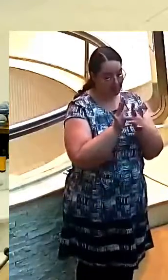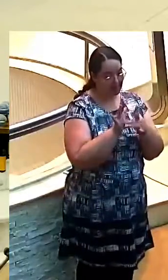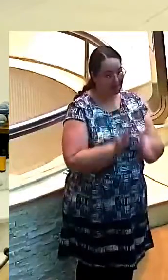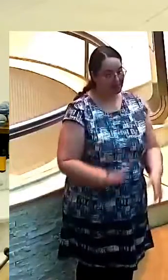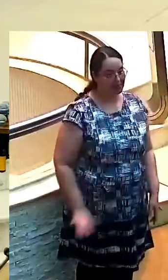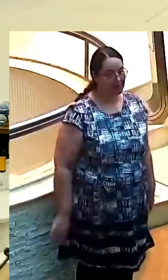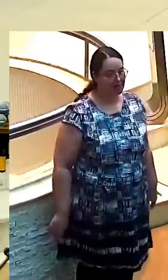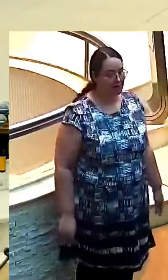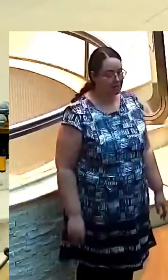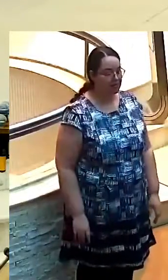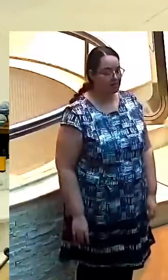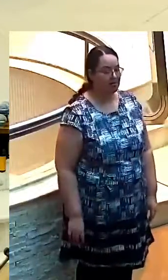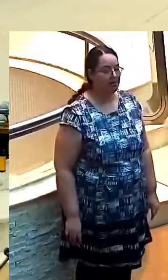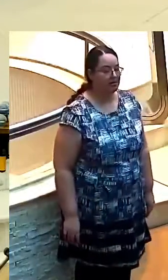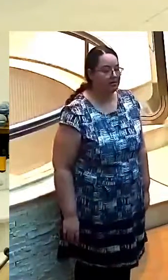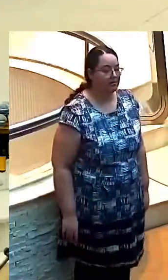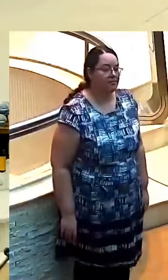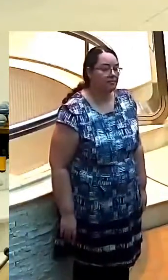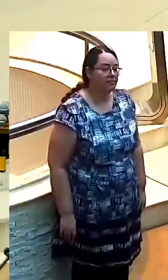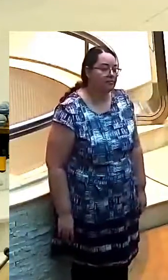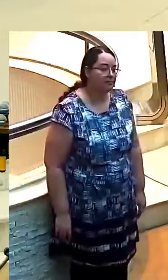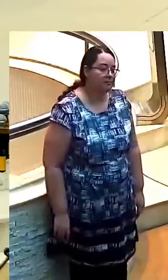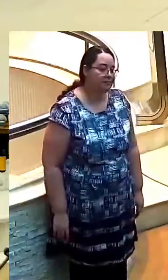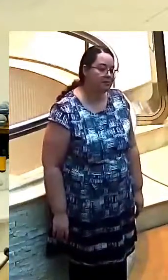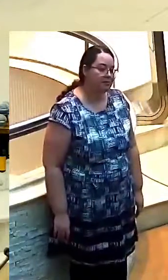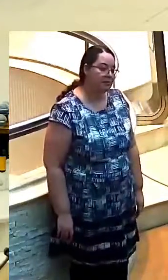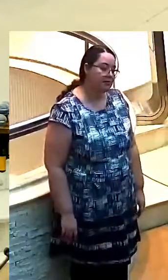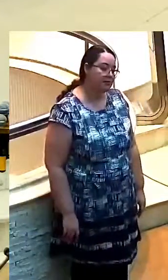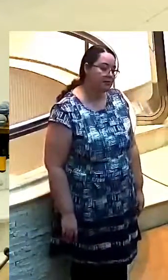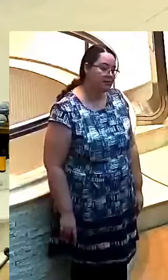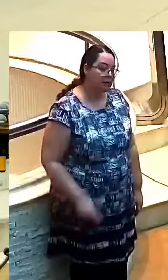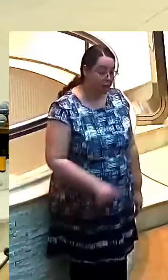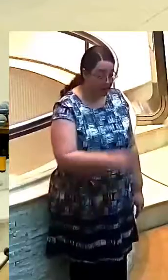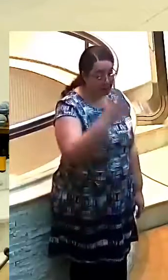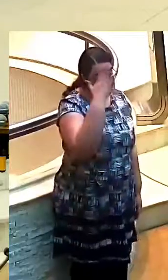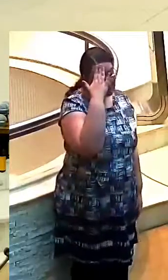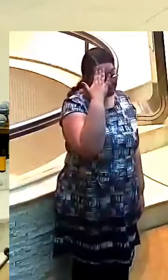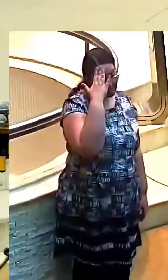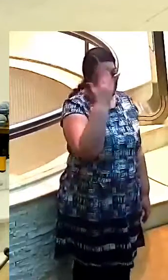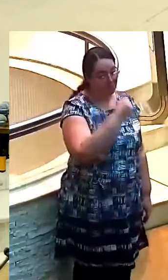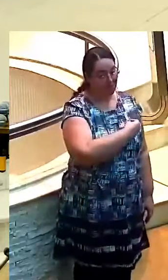natureza, da encarnação, encarnação, de Cristo,